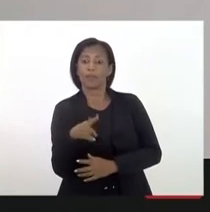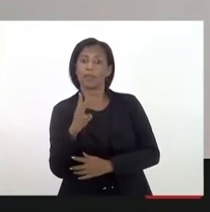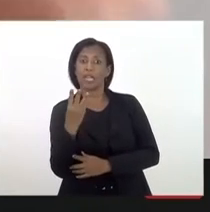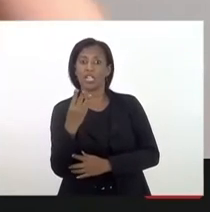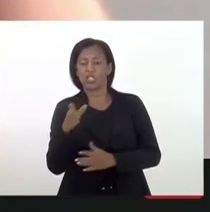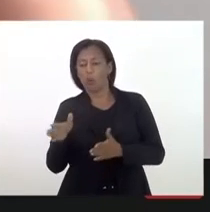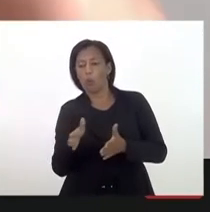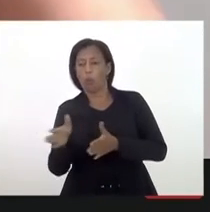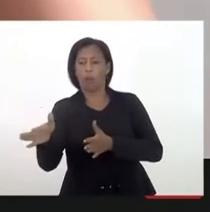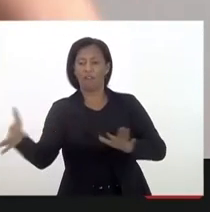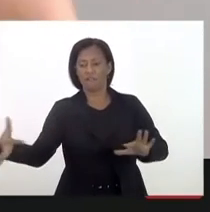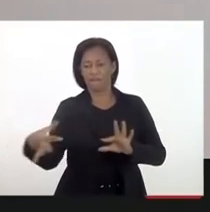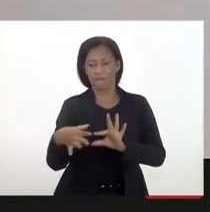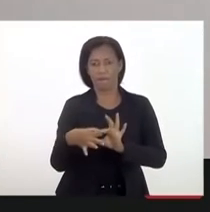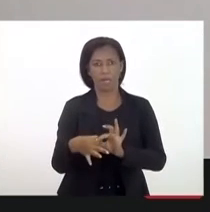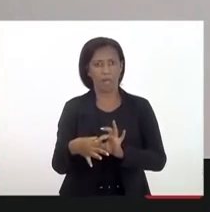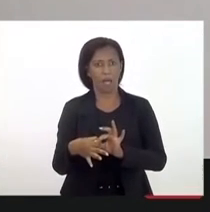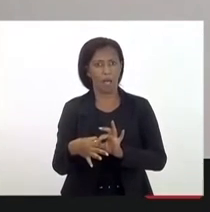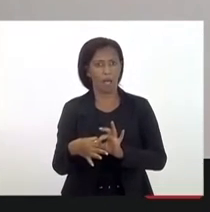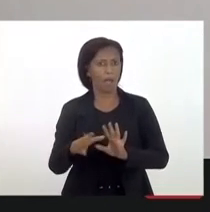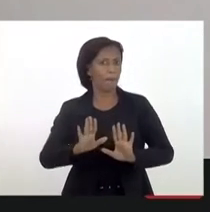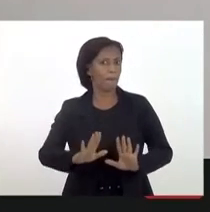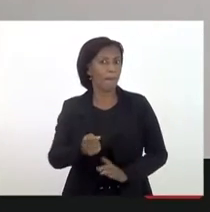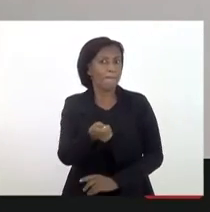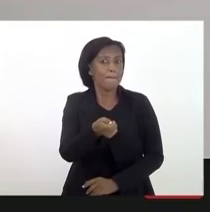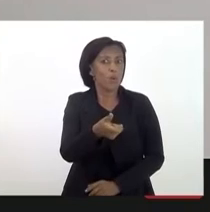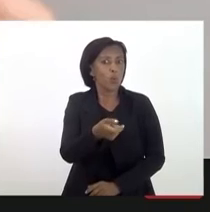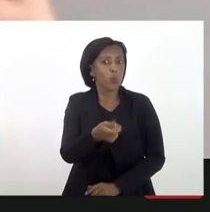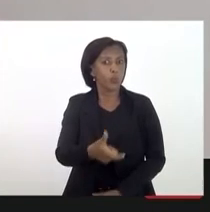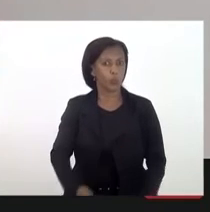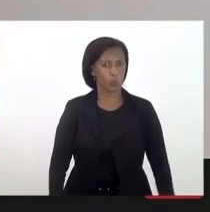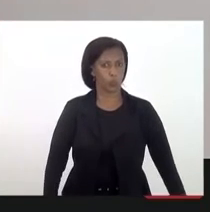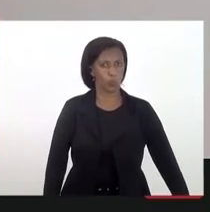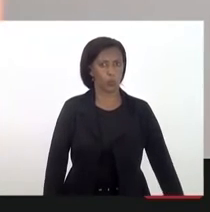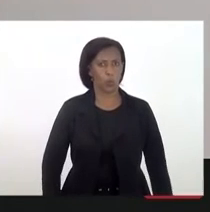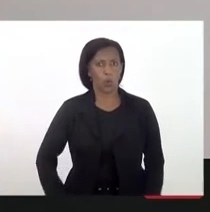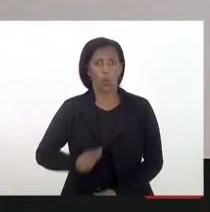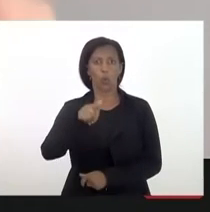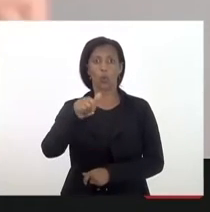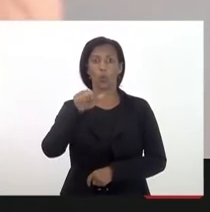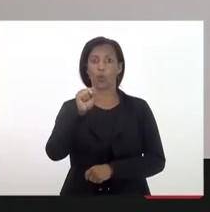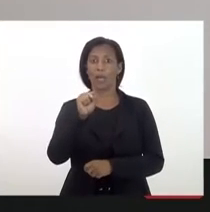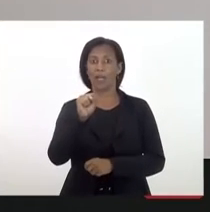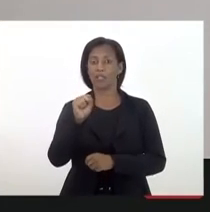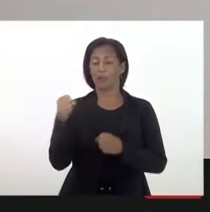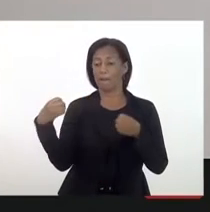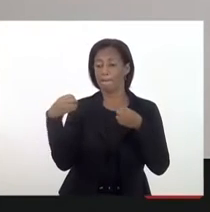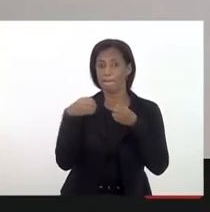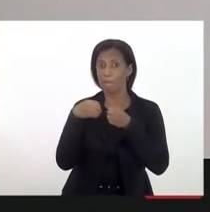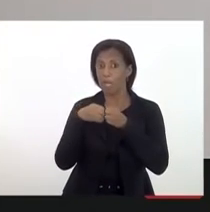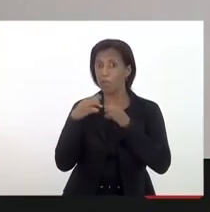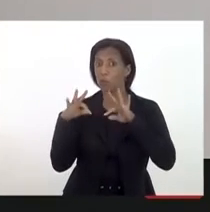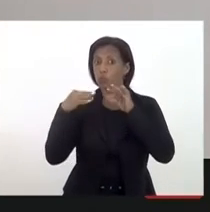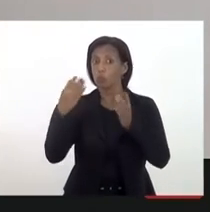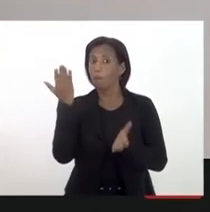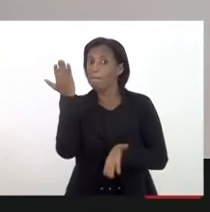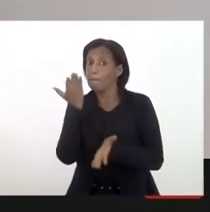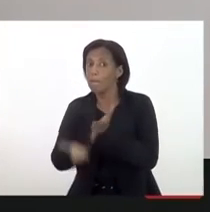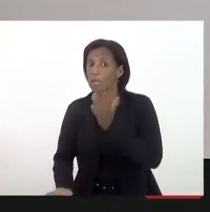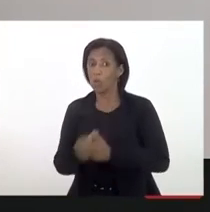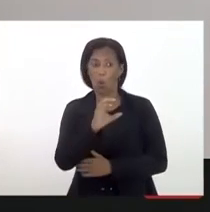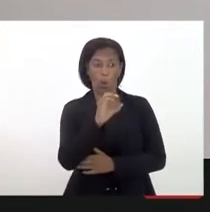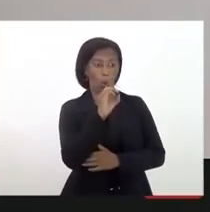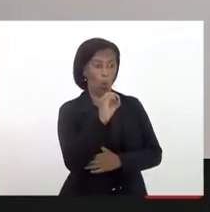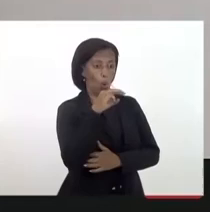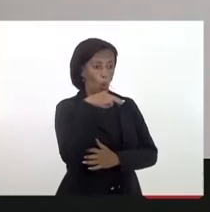importantíssima, vale cá, mas é troco com o Gaslube, perto do que nós perdemos com o Comperge,